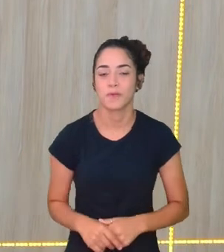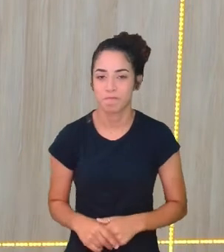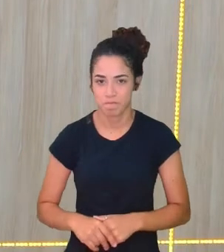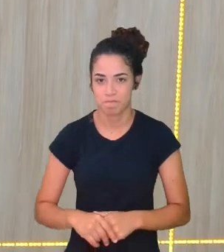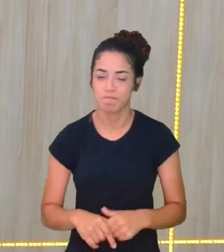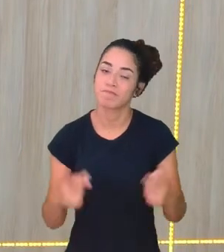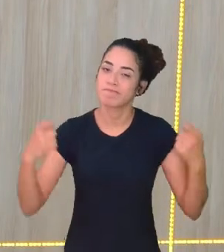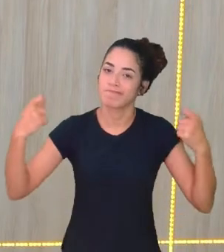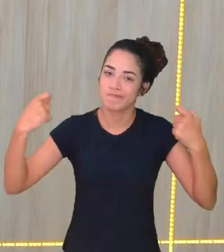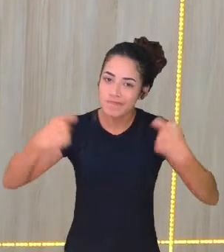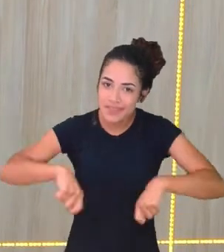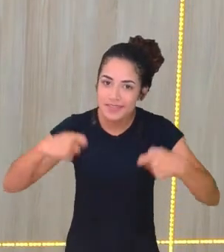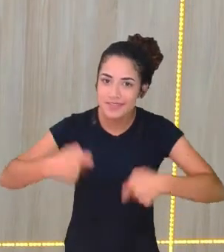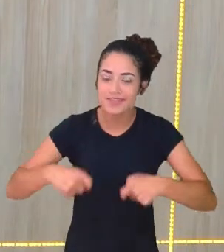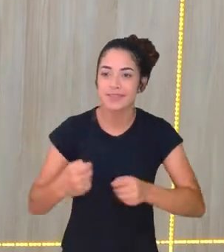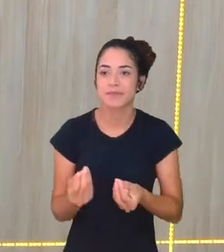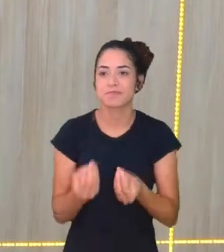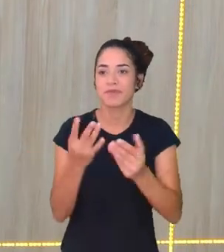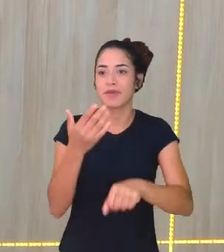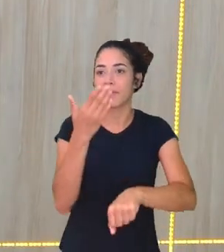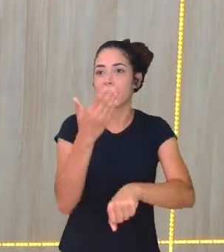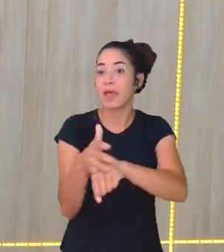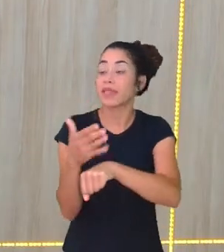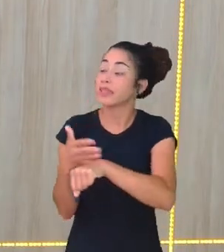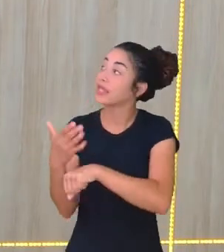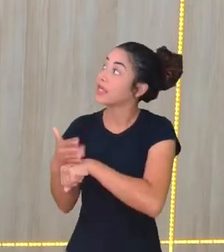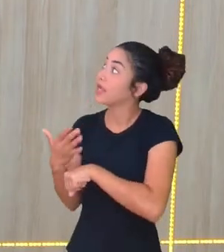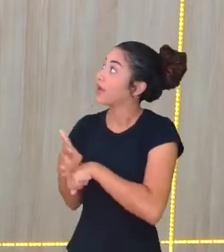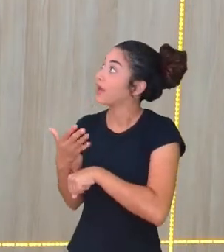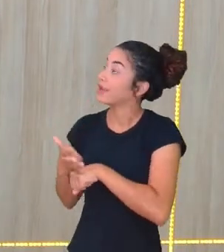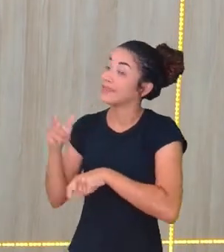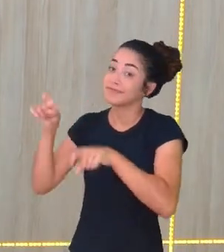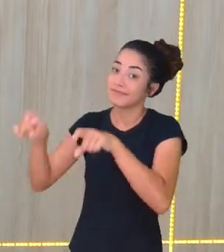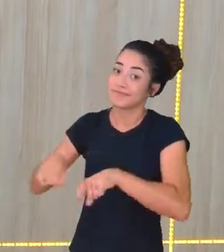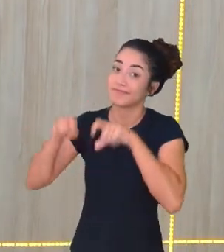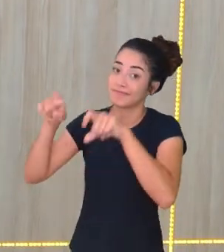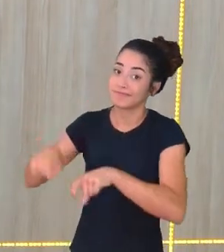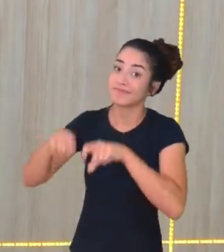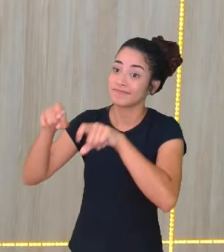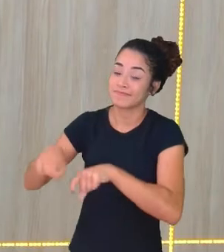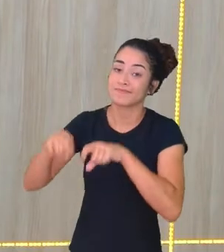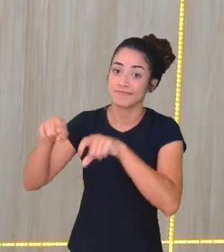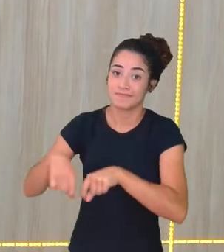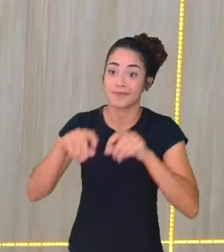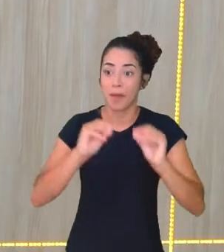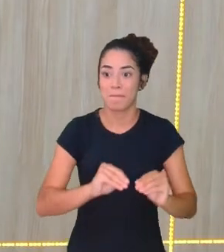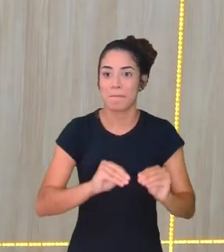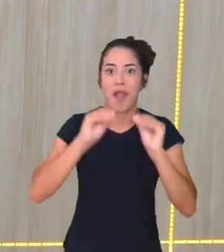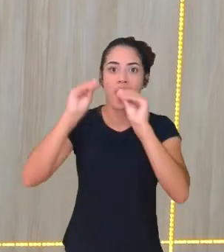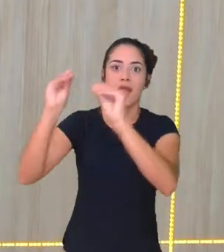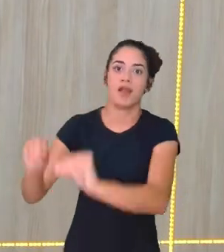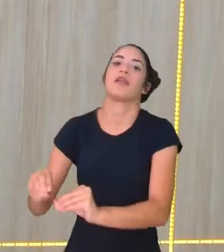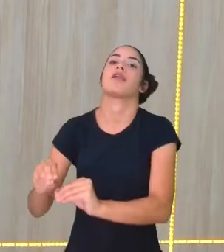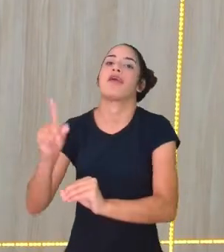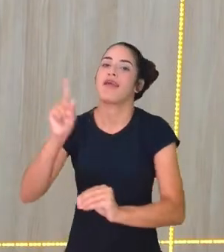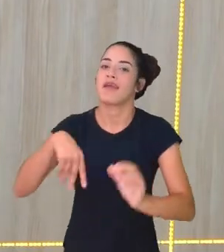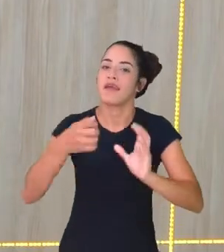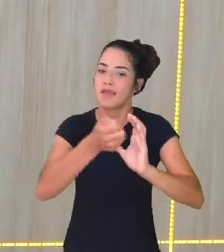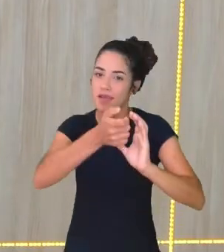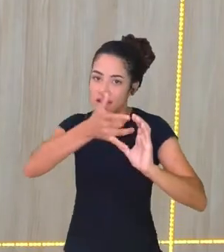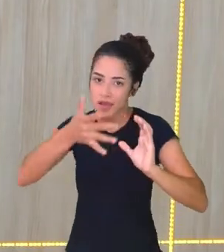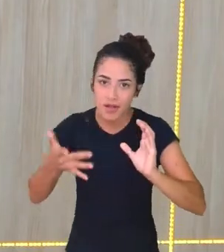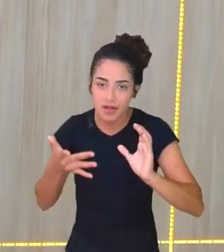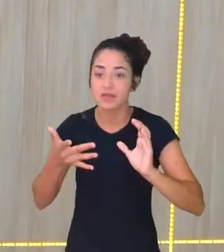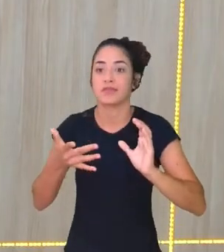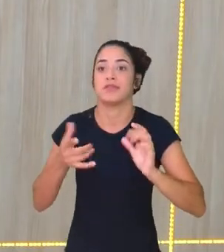necessário para a prática dessa agricultura né de exportação certo então característica né